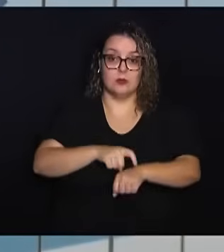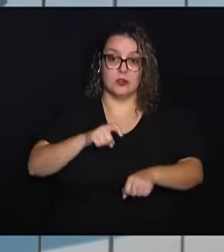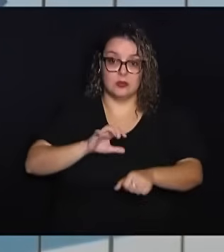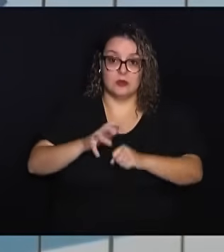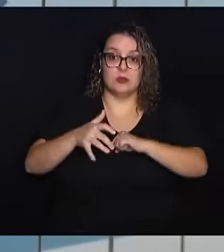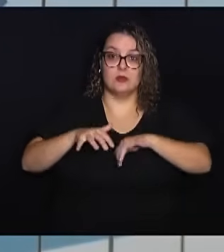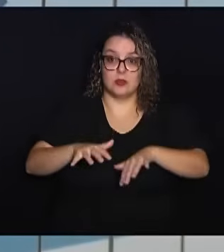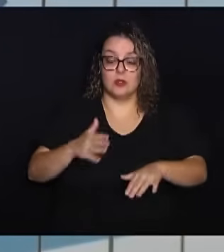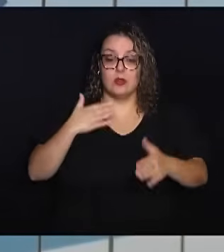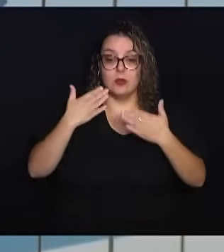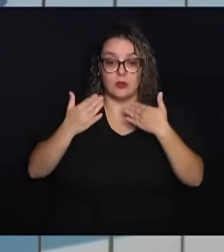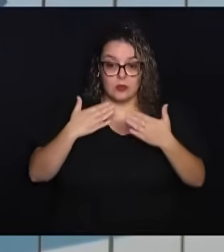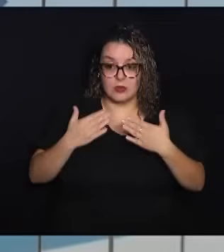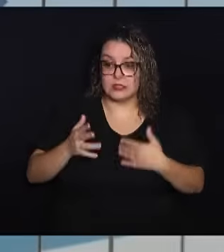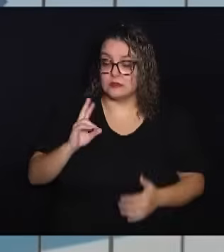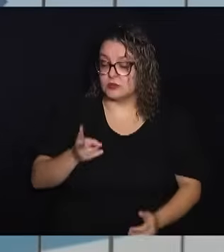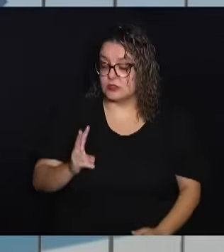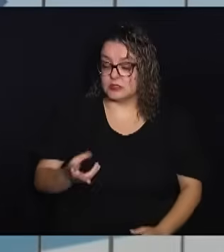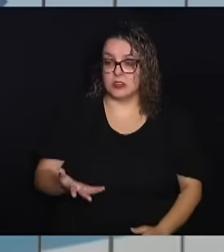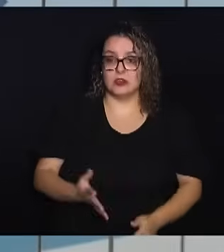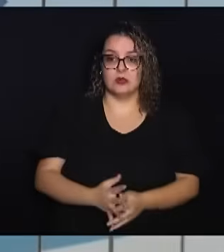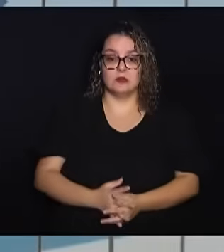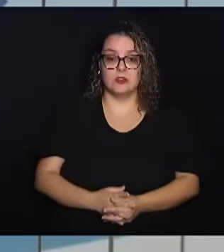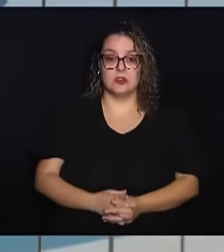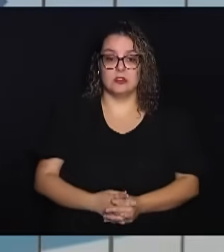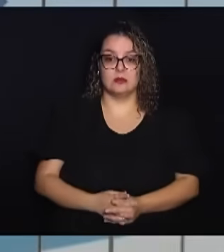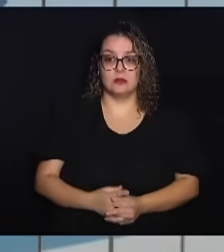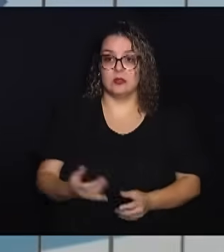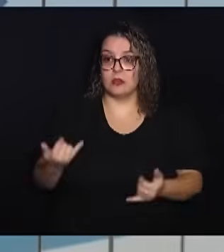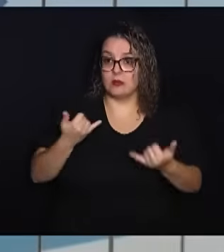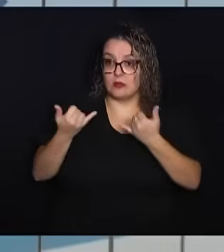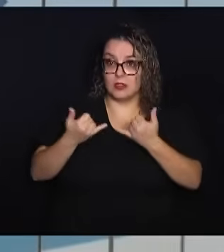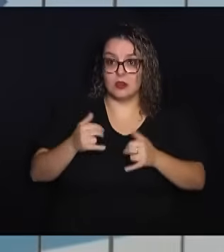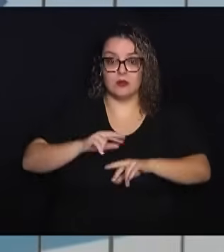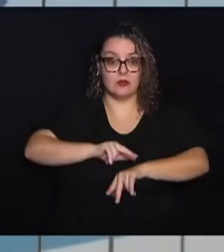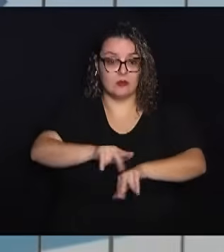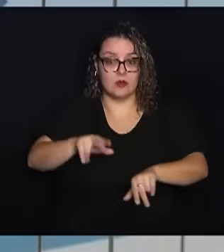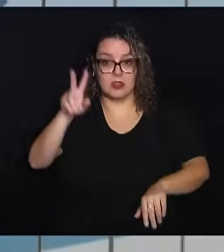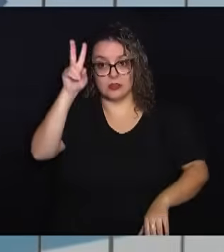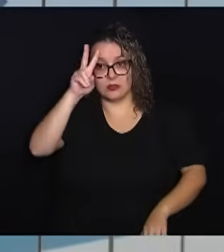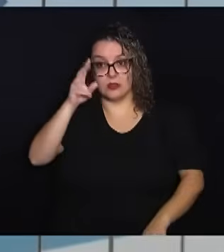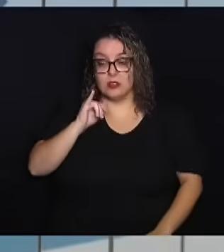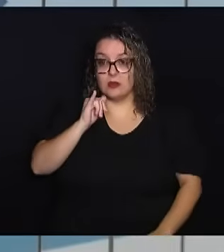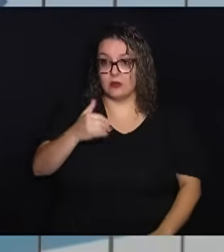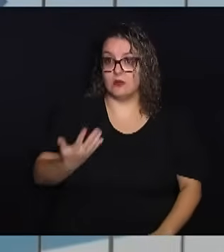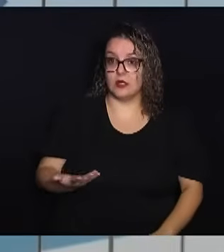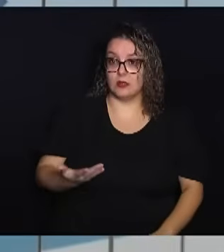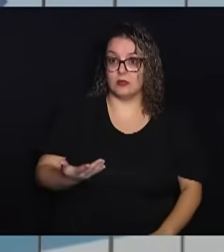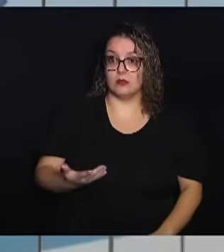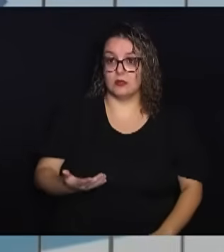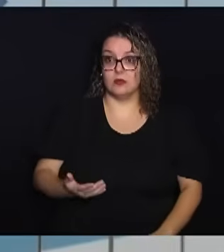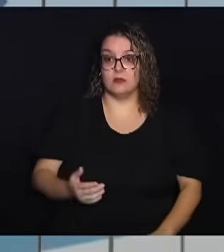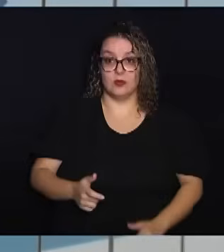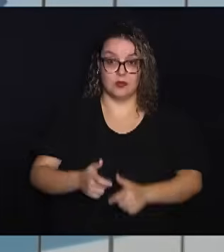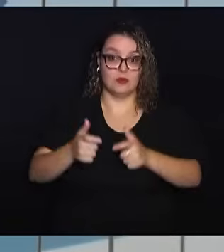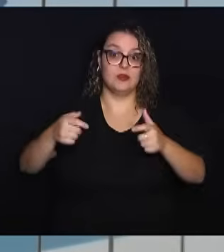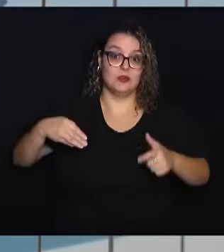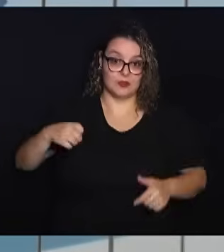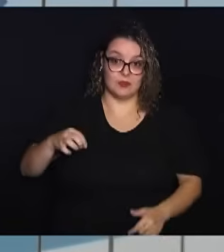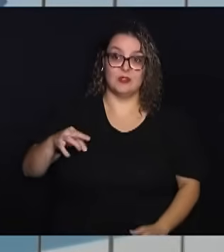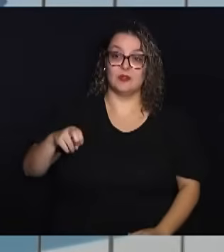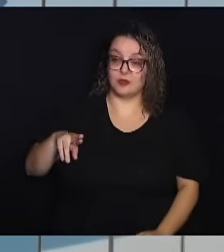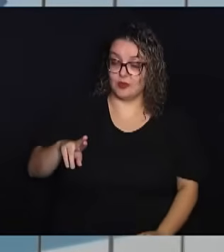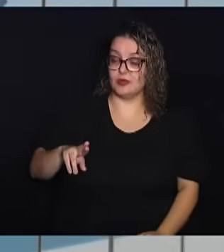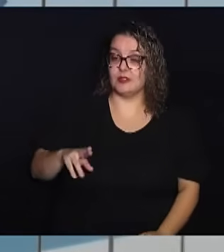nós conversávamos muito, né? E aí ele contou muitas histórias, eu falo que até foi um grande mentor aí que eu tive na